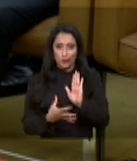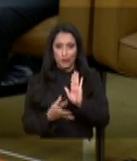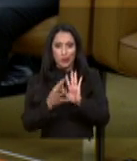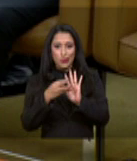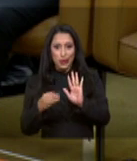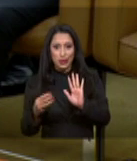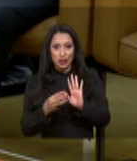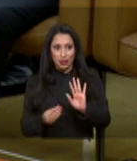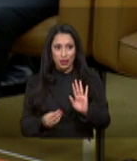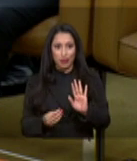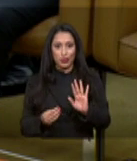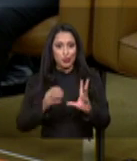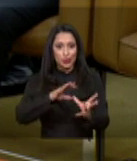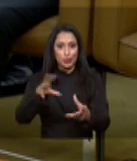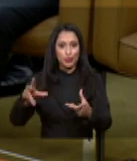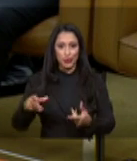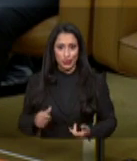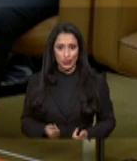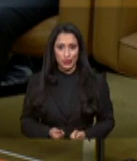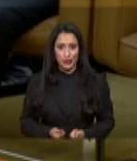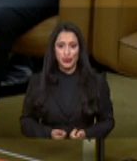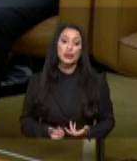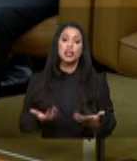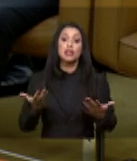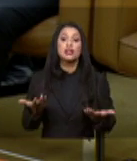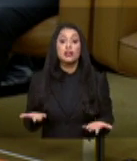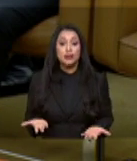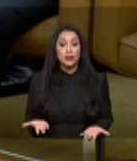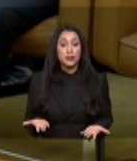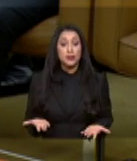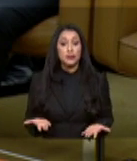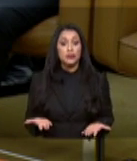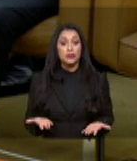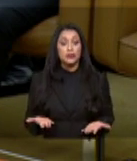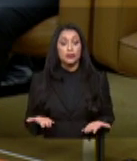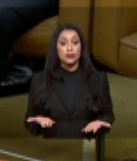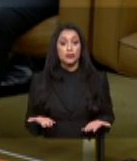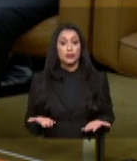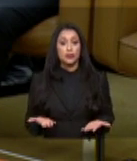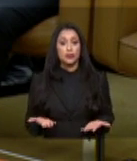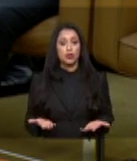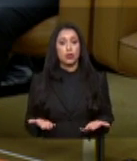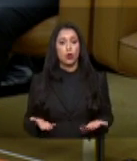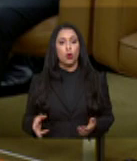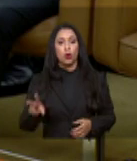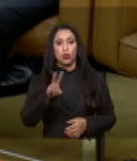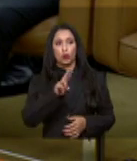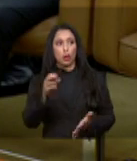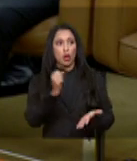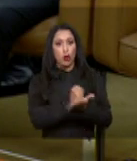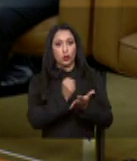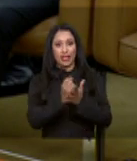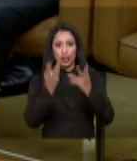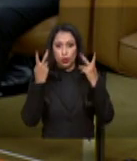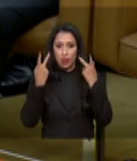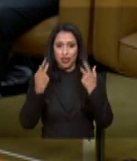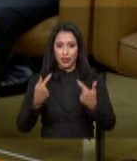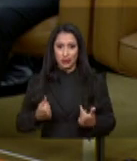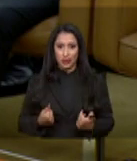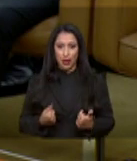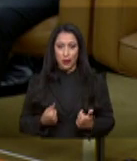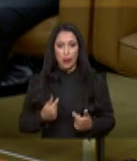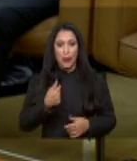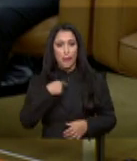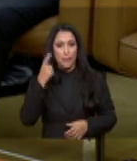o mundo, que seria, ele nominou de contrato natural. Eu nomino